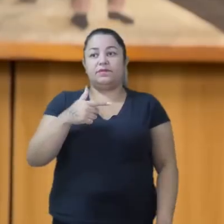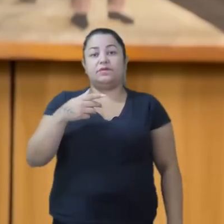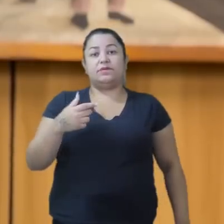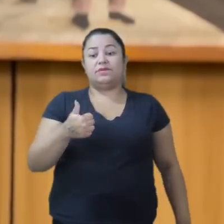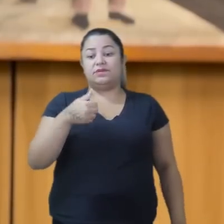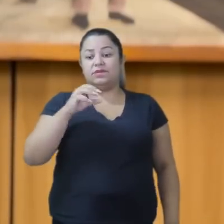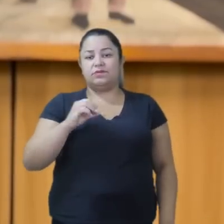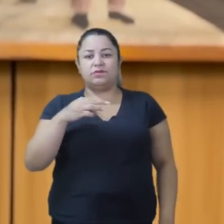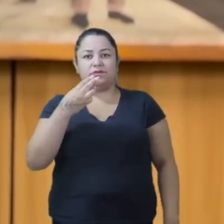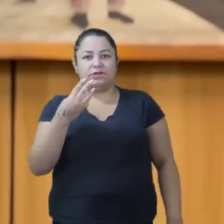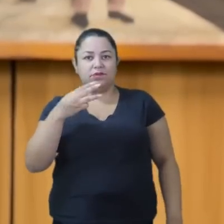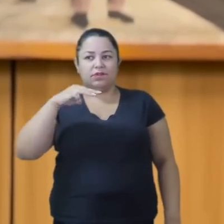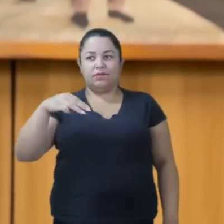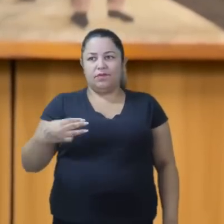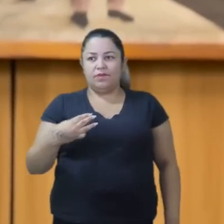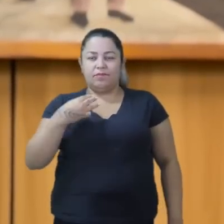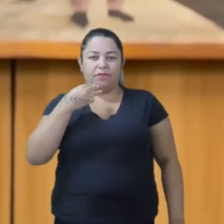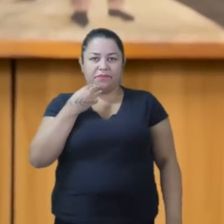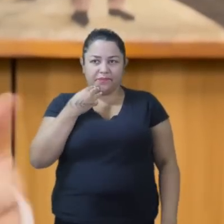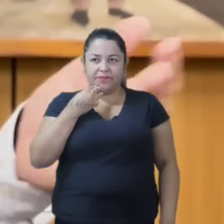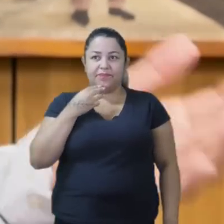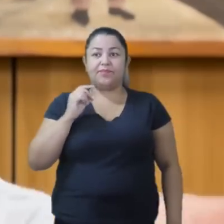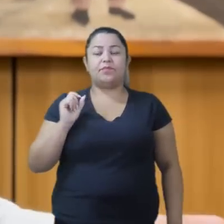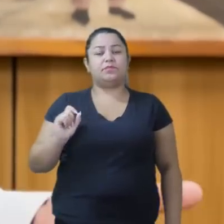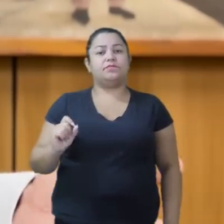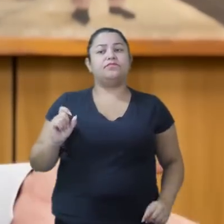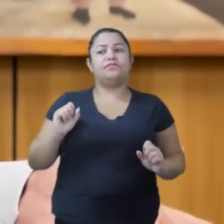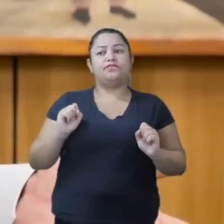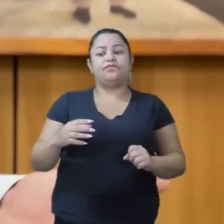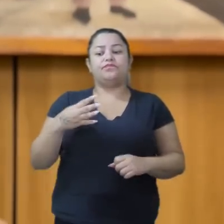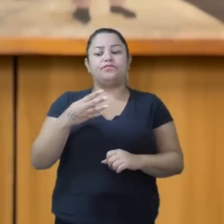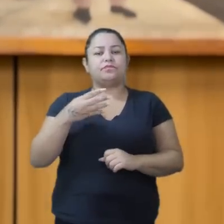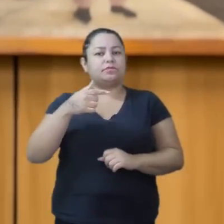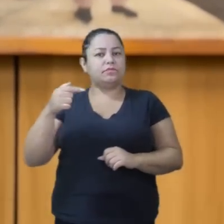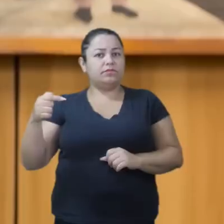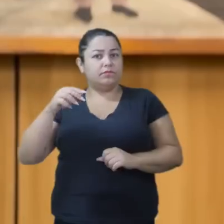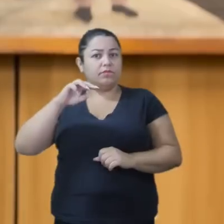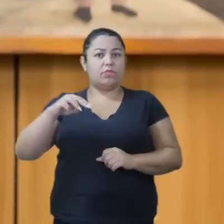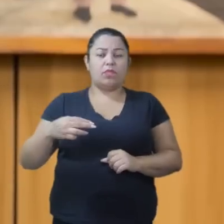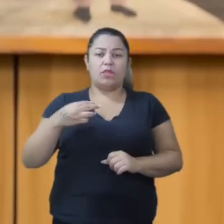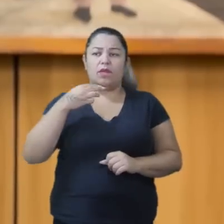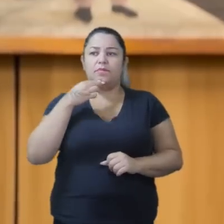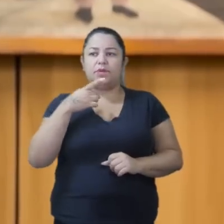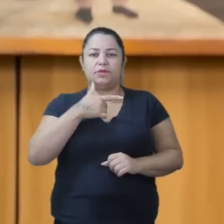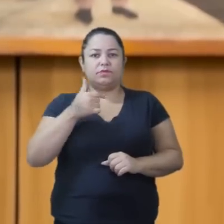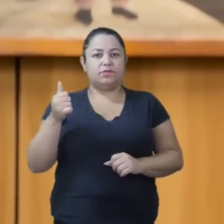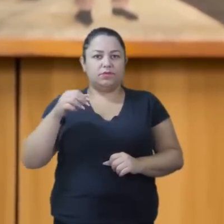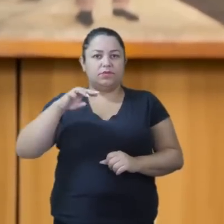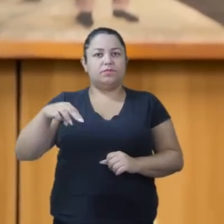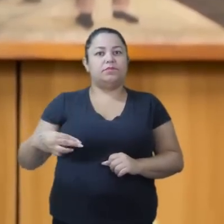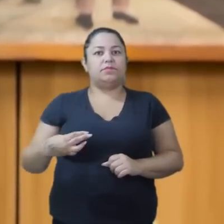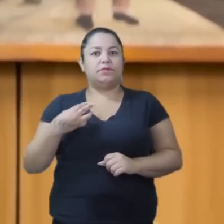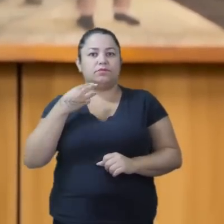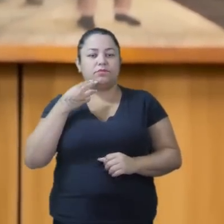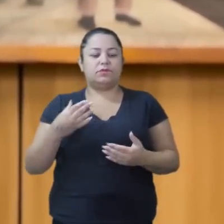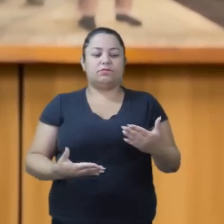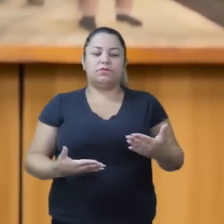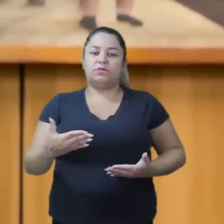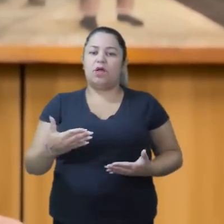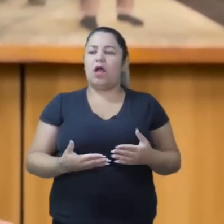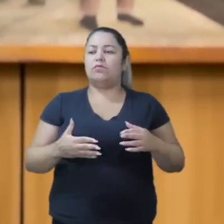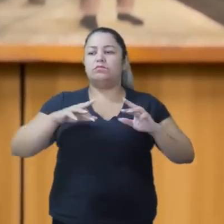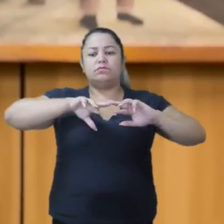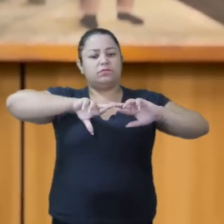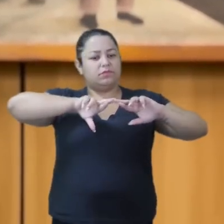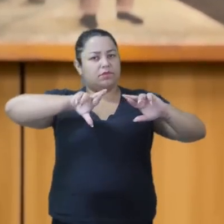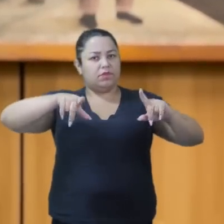milhões de brasileiros e brasileiras. Você bota 47 milhões mais 12 milhões de servidores, a outra diferença é